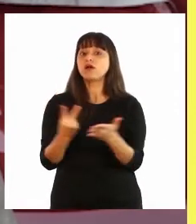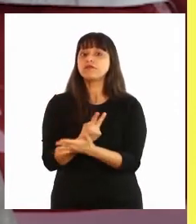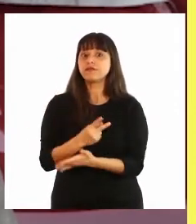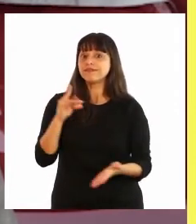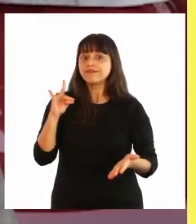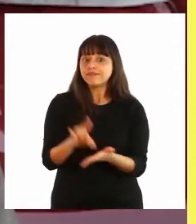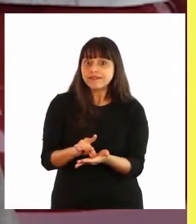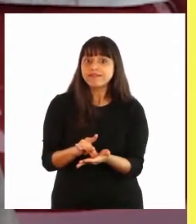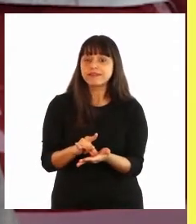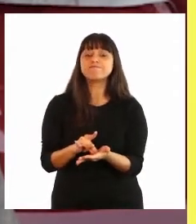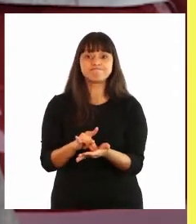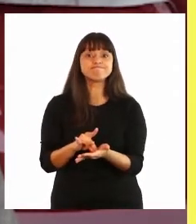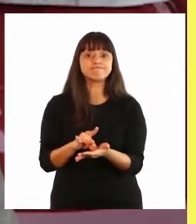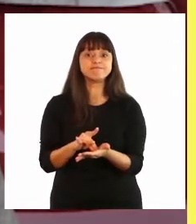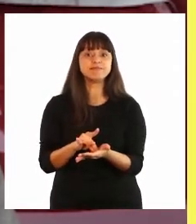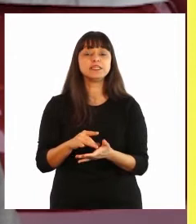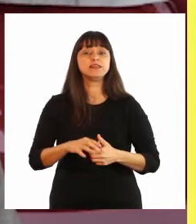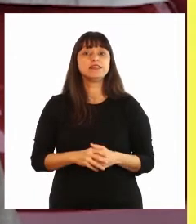verdade, e